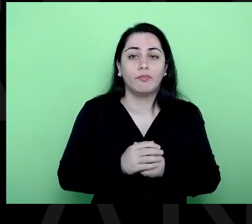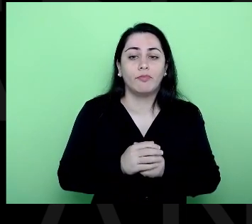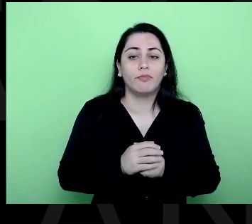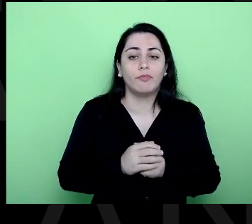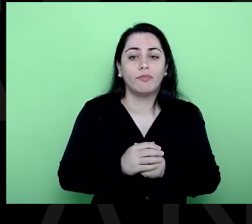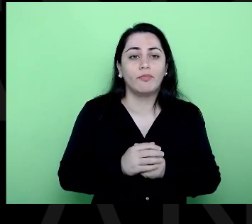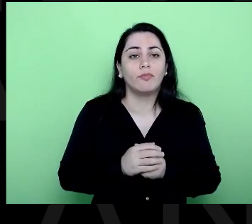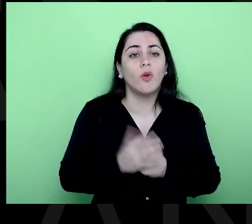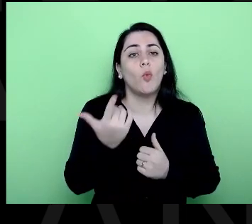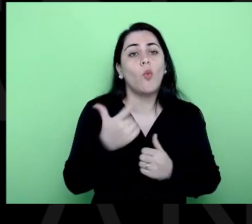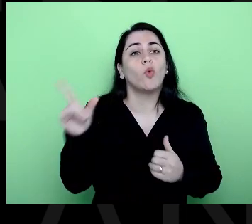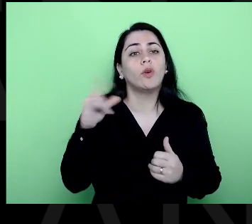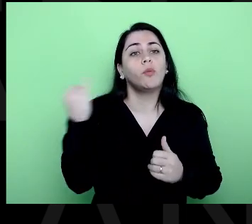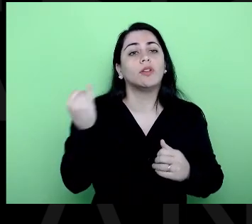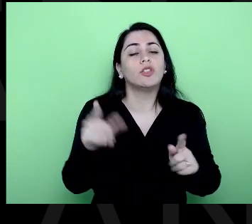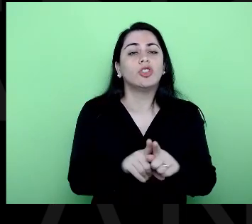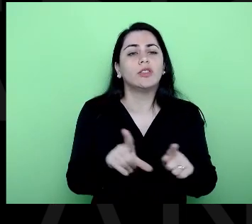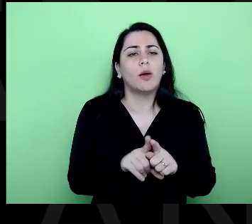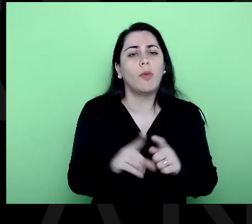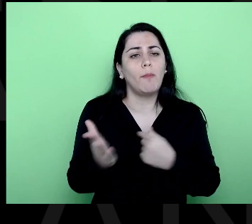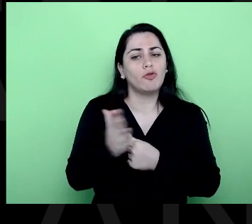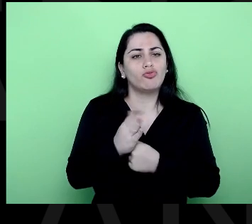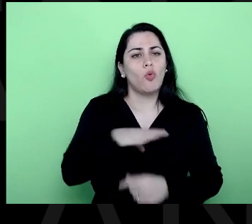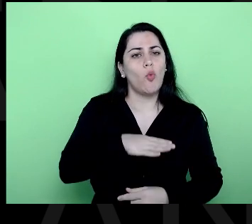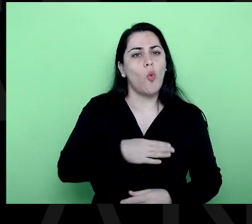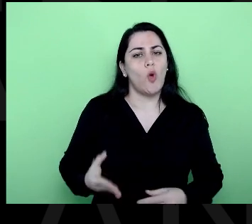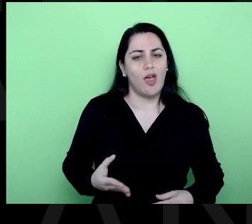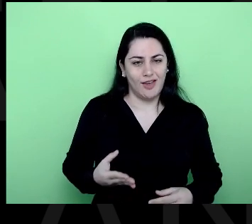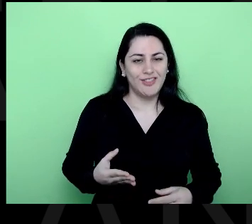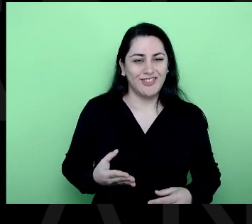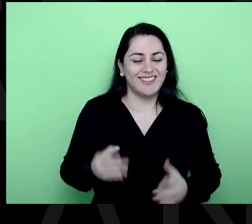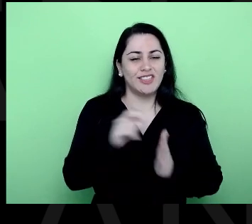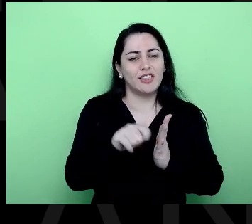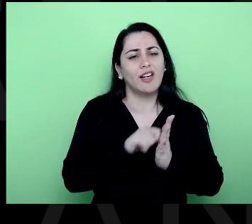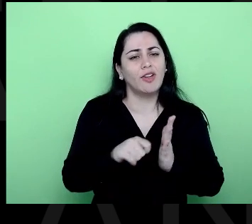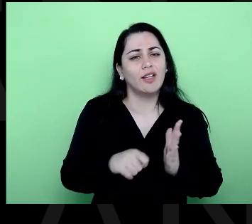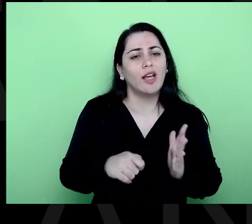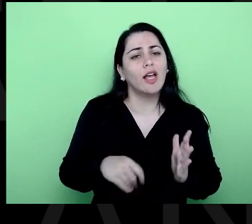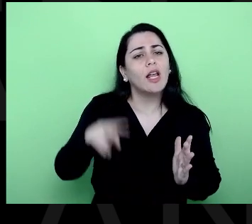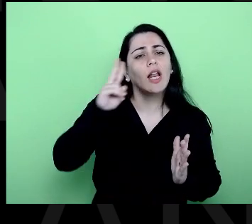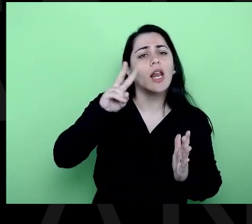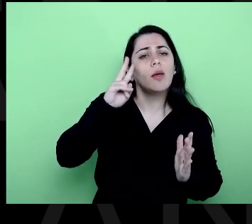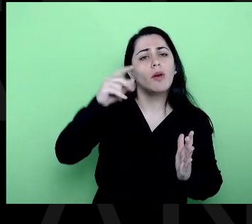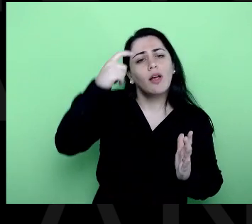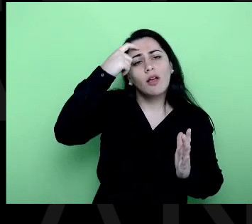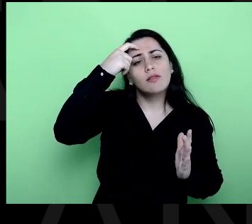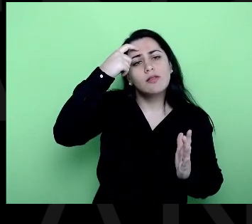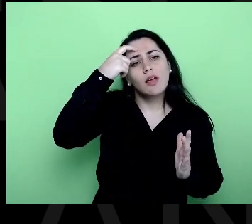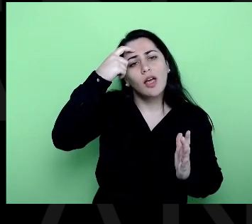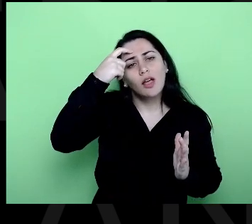e outra coisa que me deu essa coragem de encarar é que memória é ficção, né?